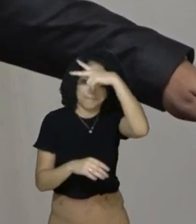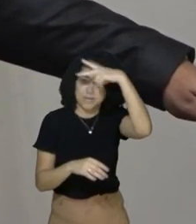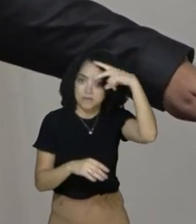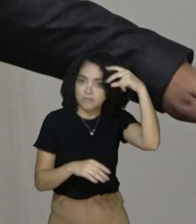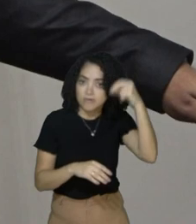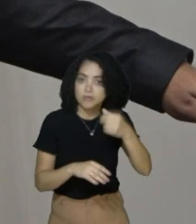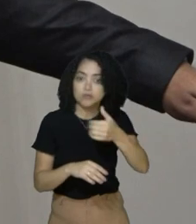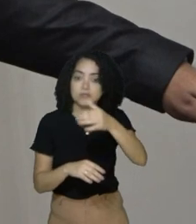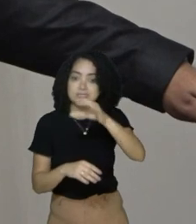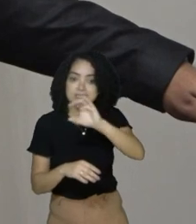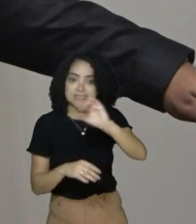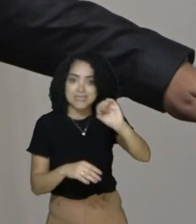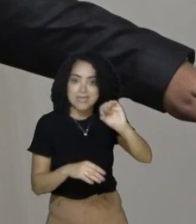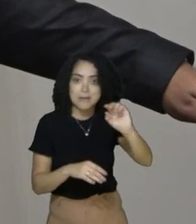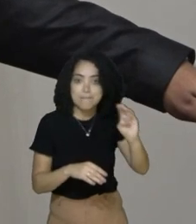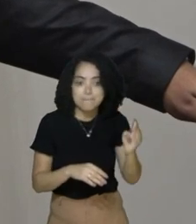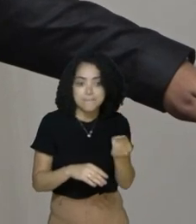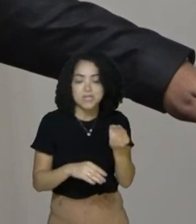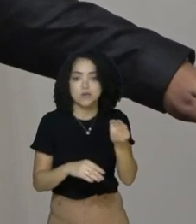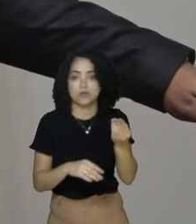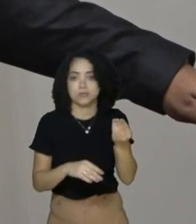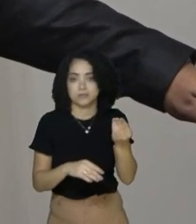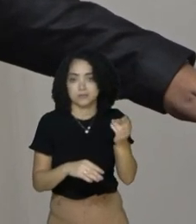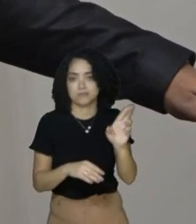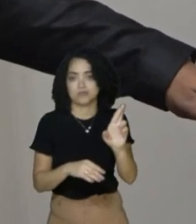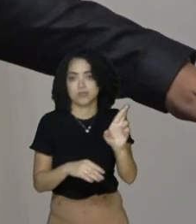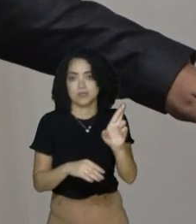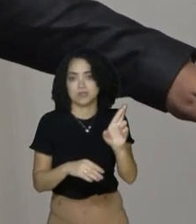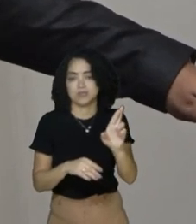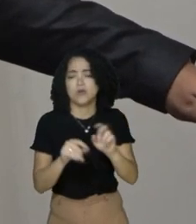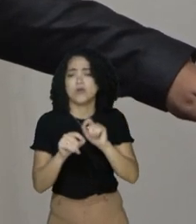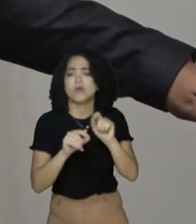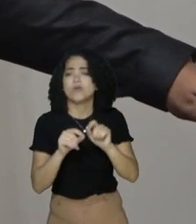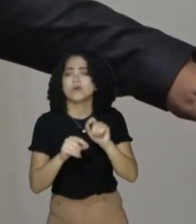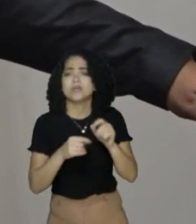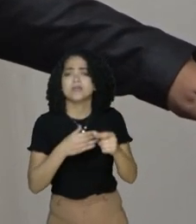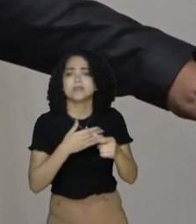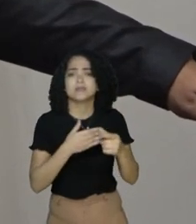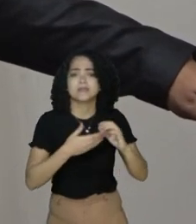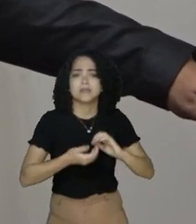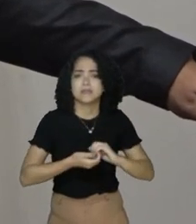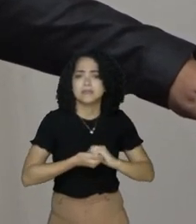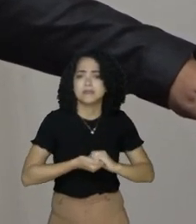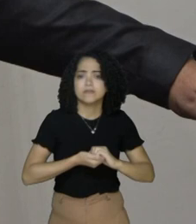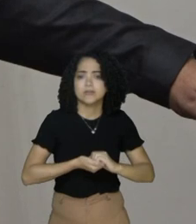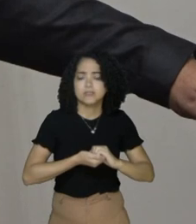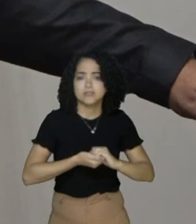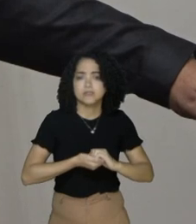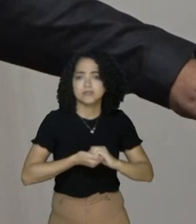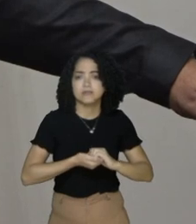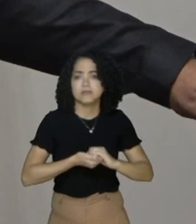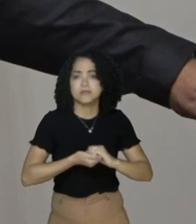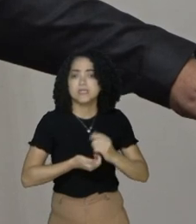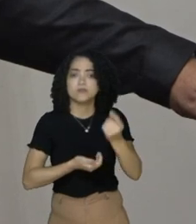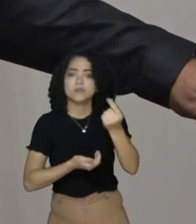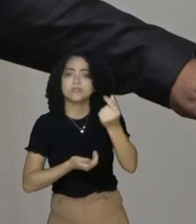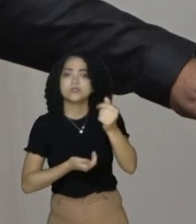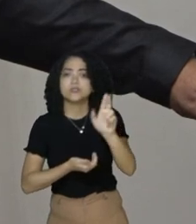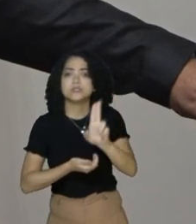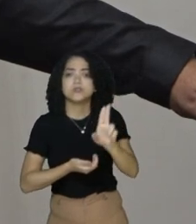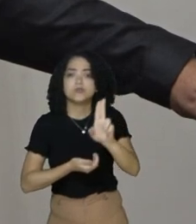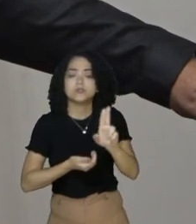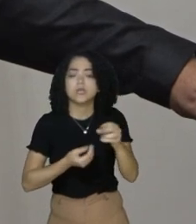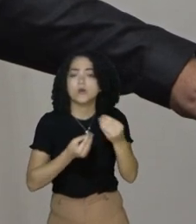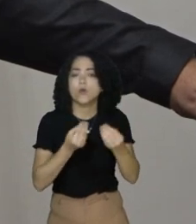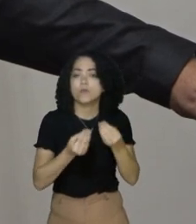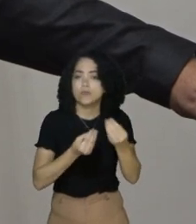eu fico pensando... O que a Defesa Civil não faria com 100 milhões de reais?